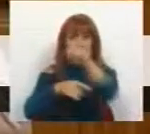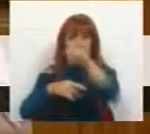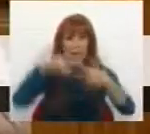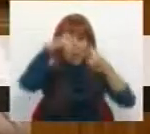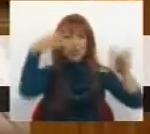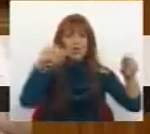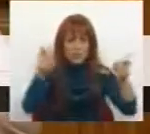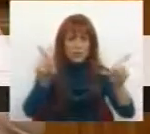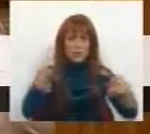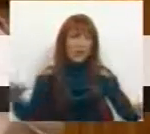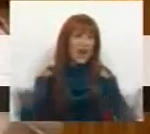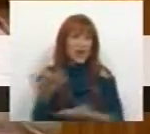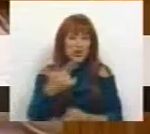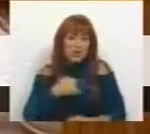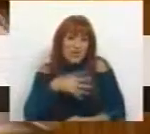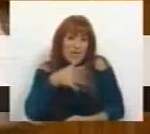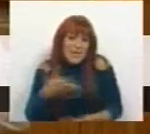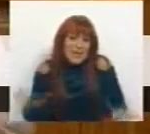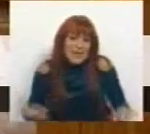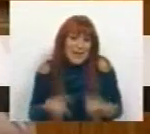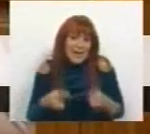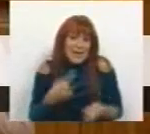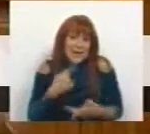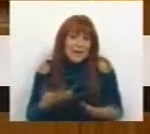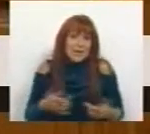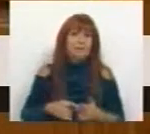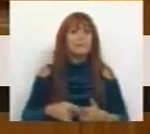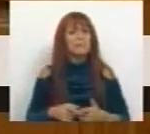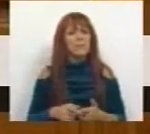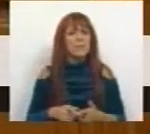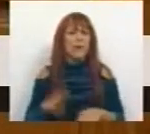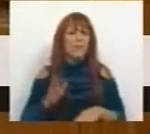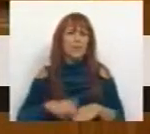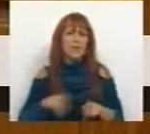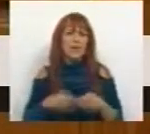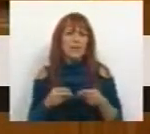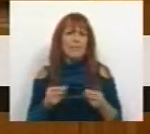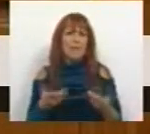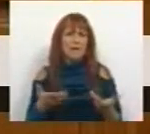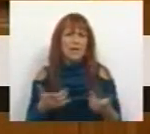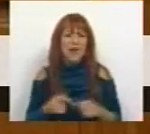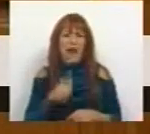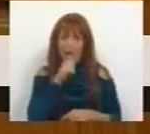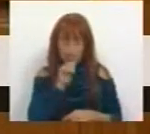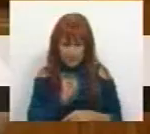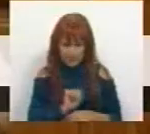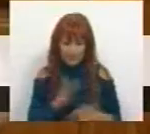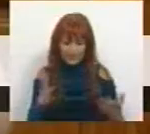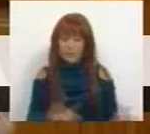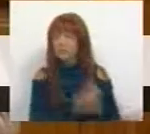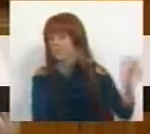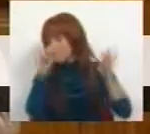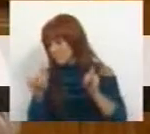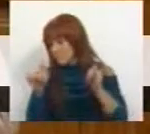das autarquias locais. Era isto que eu gostava de deixar aqui referido relativamente à matéria da água. Por